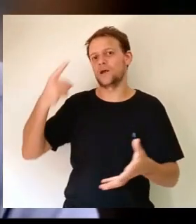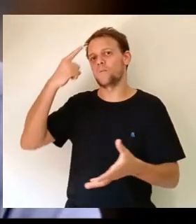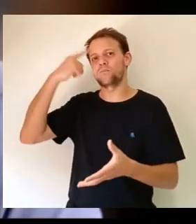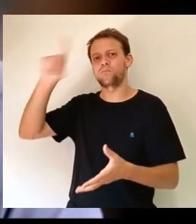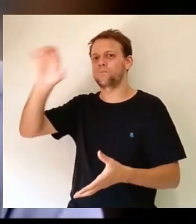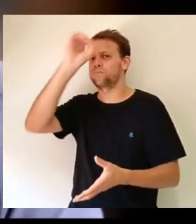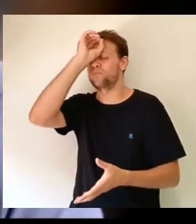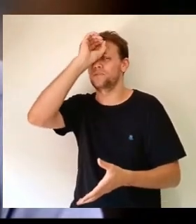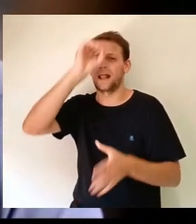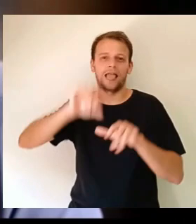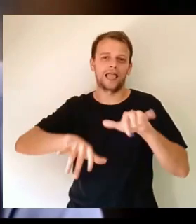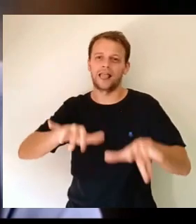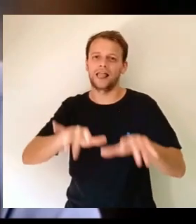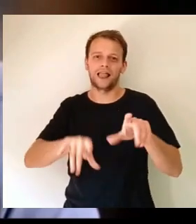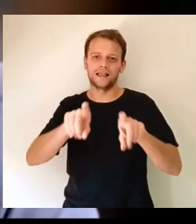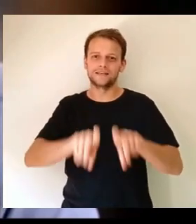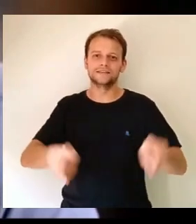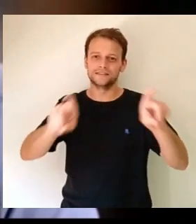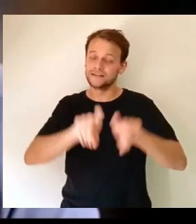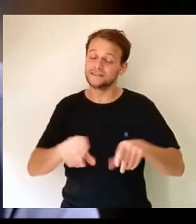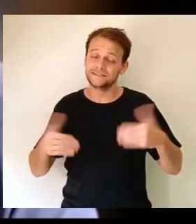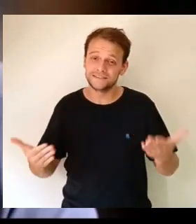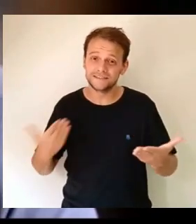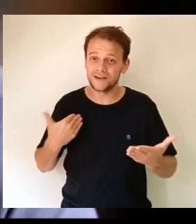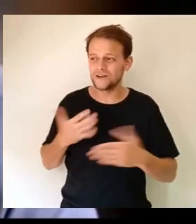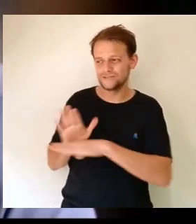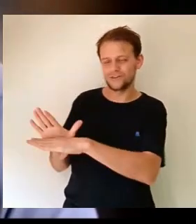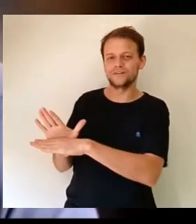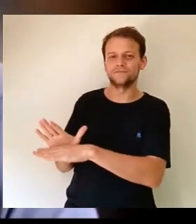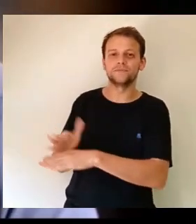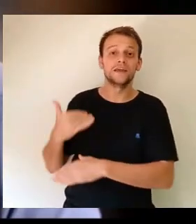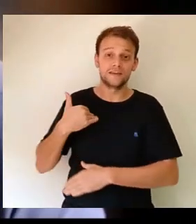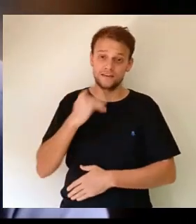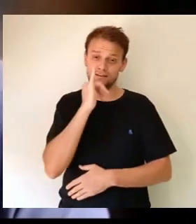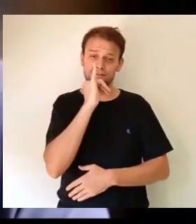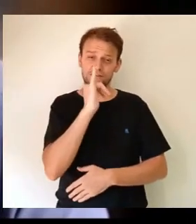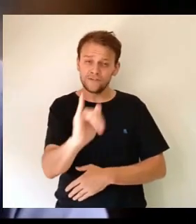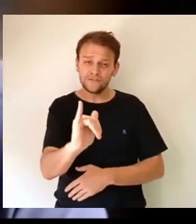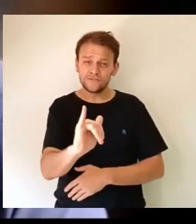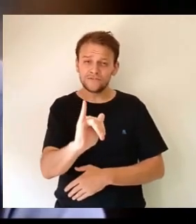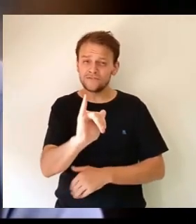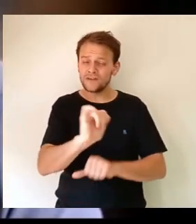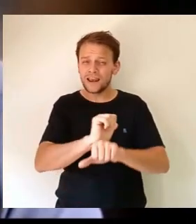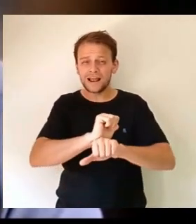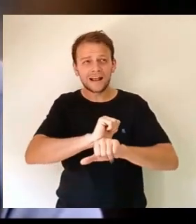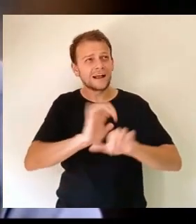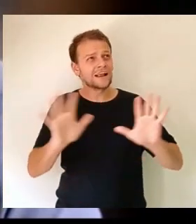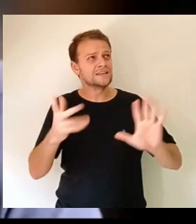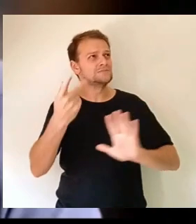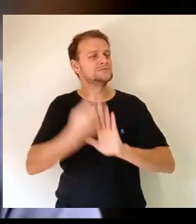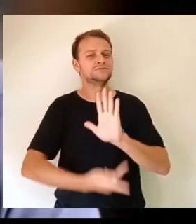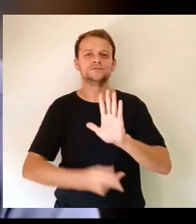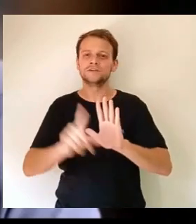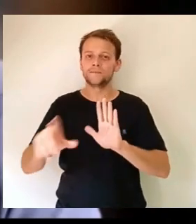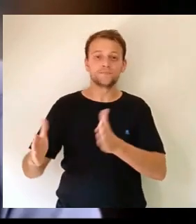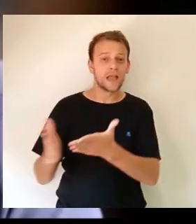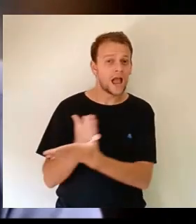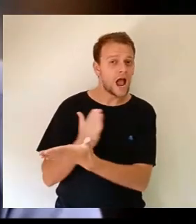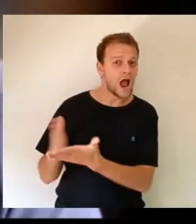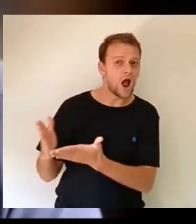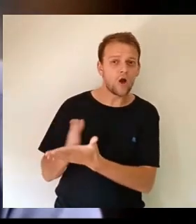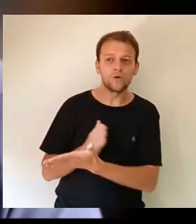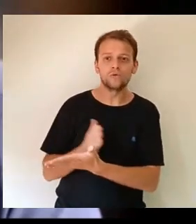né. Então eu acompanhava um pouco de assim, em conversa. O que eu consigo falar mais objetivamente